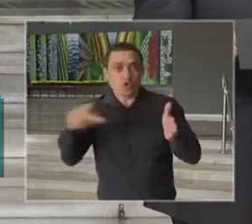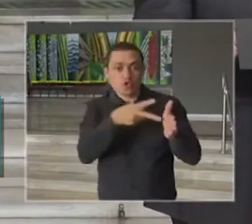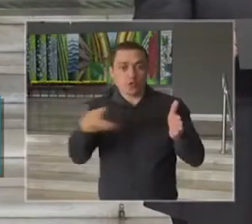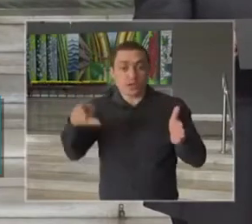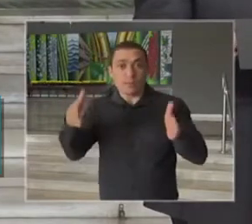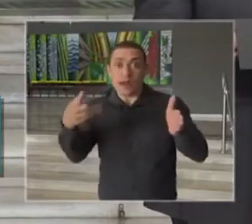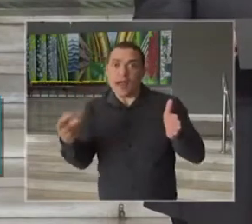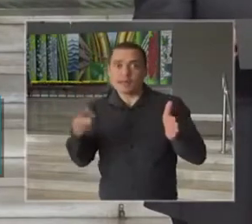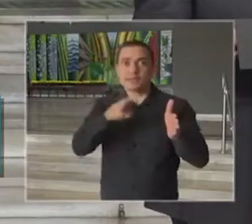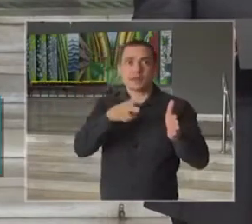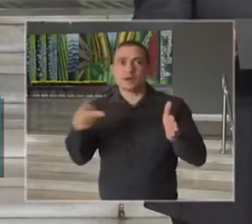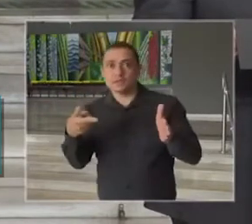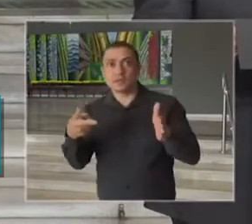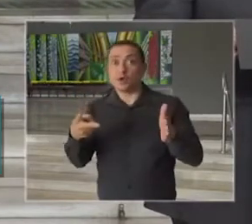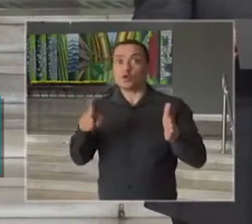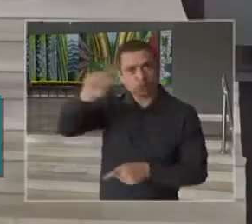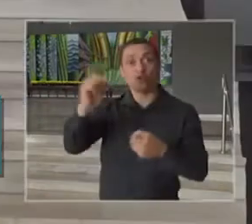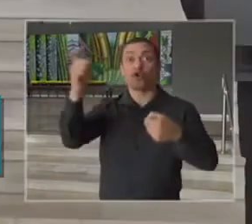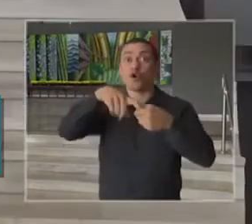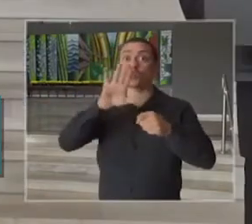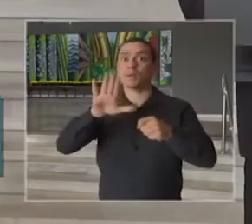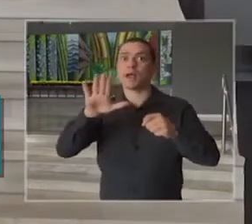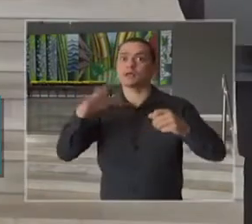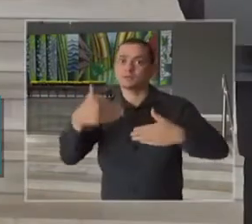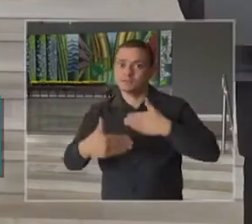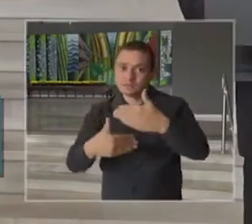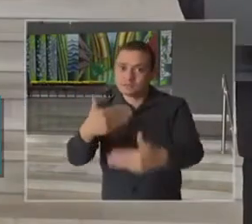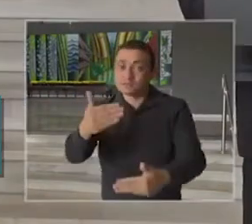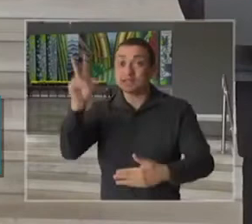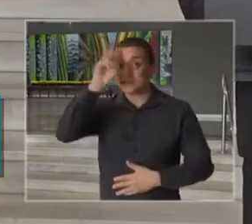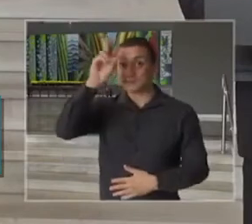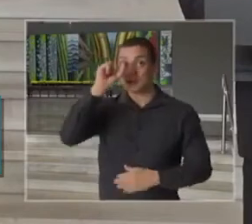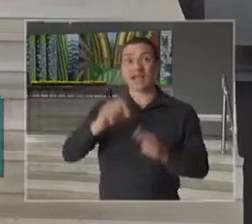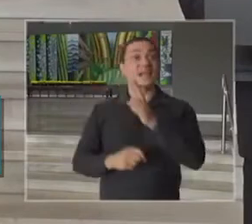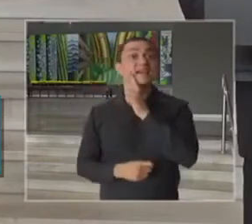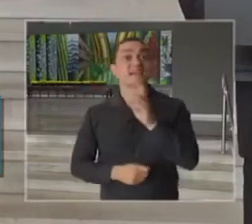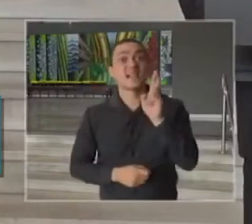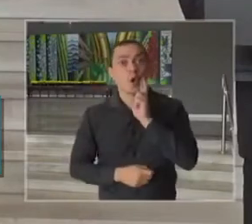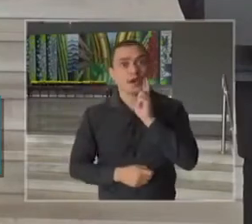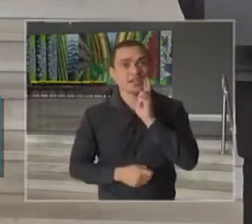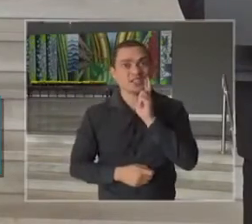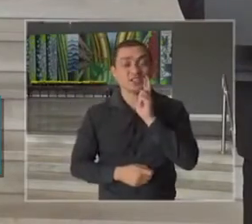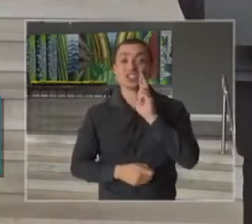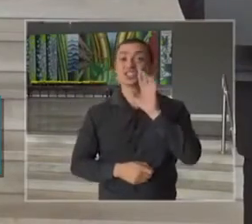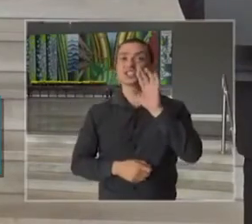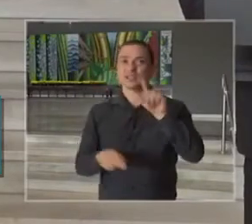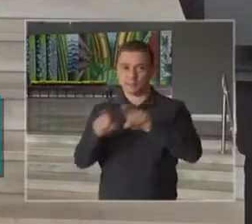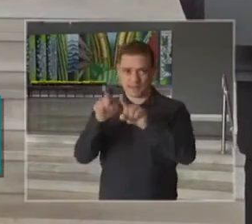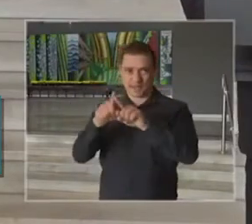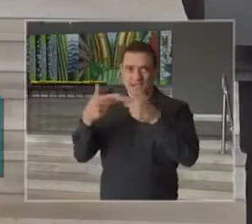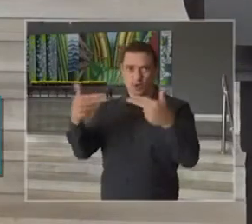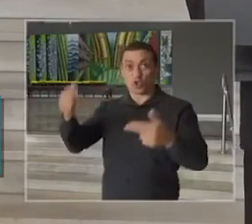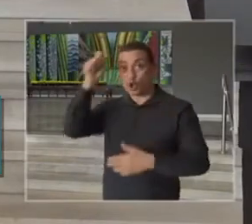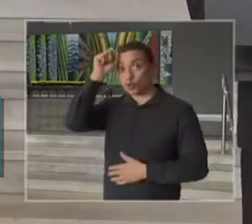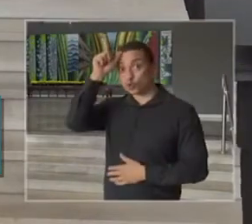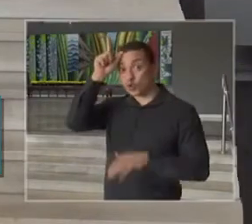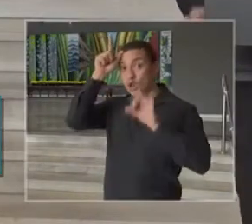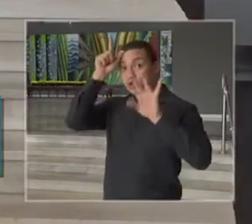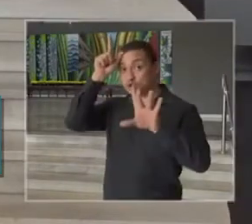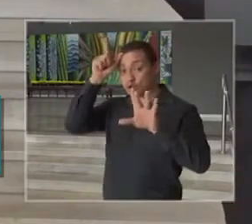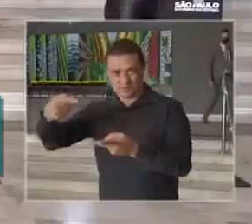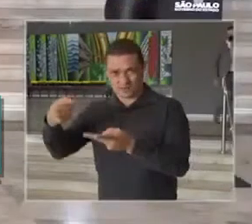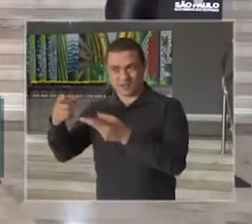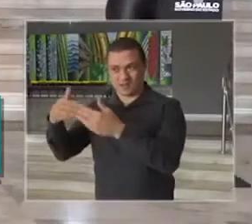Não é hora de baixarmos a guarda. A secretária estadual de Desenvolvimento Econômico, Ciência e Tecnologia, Patrícia Ellen,